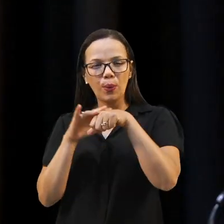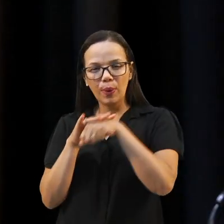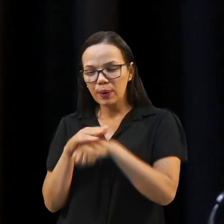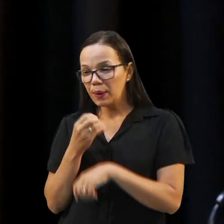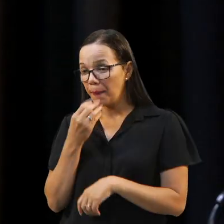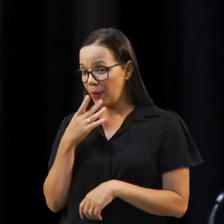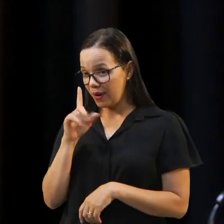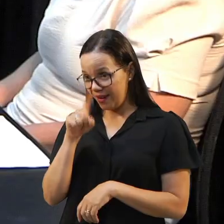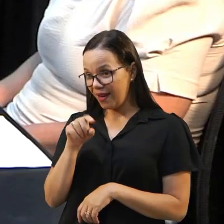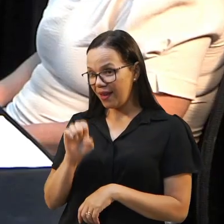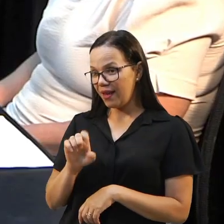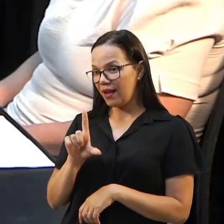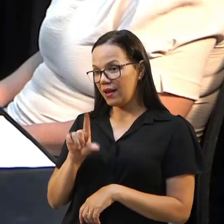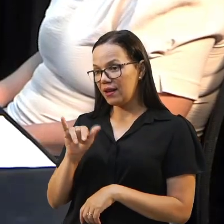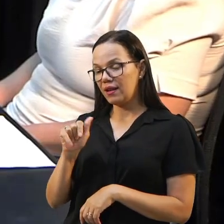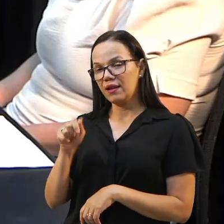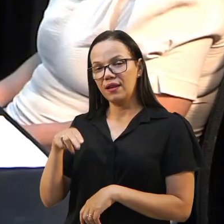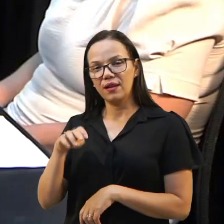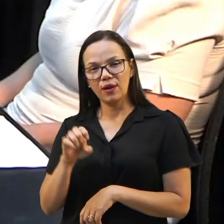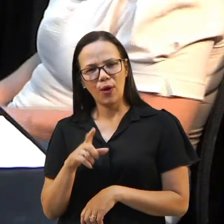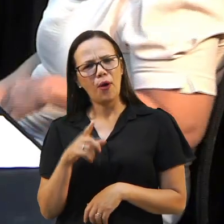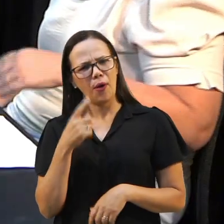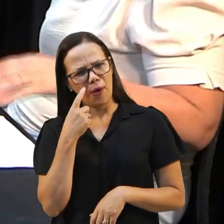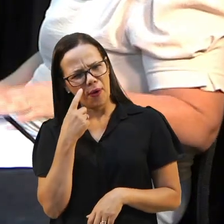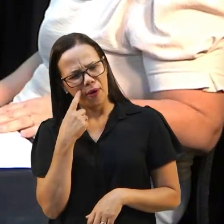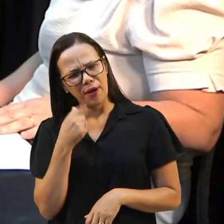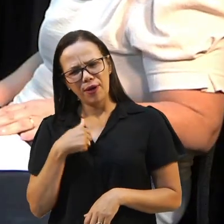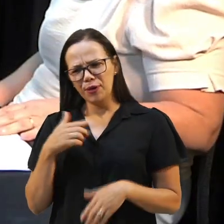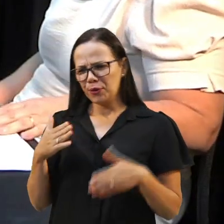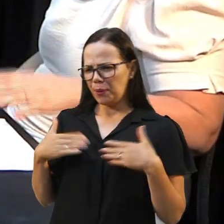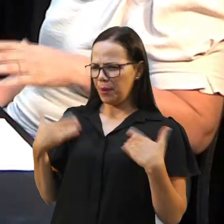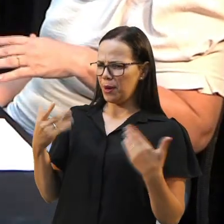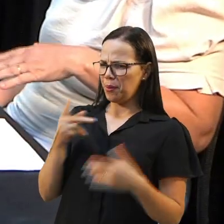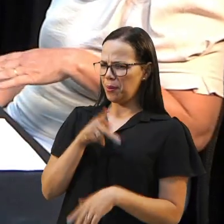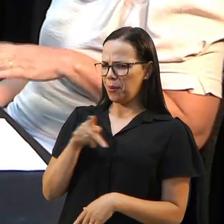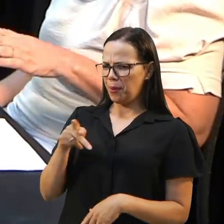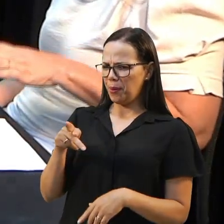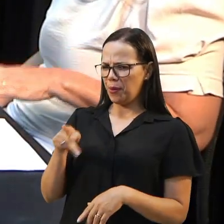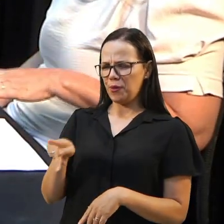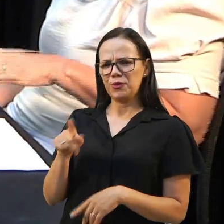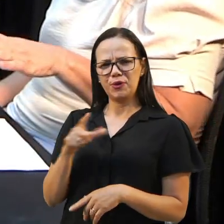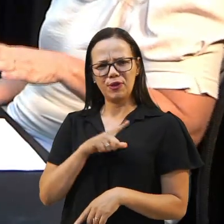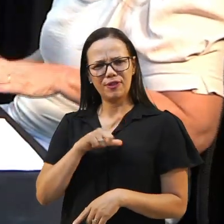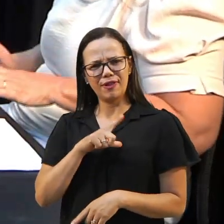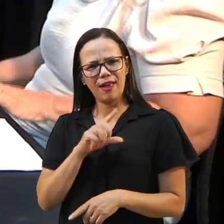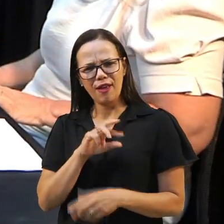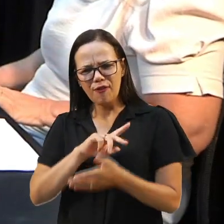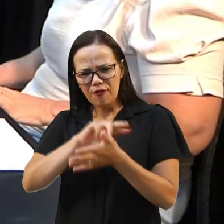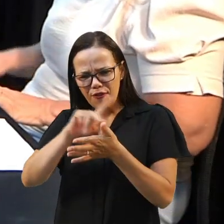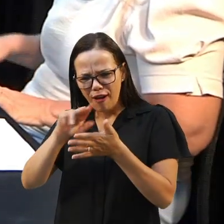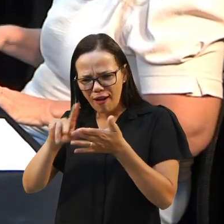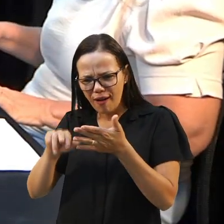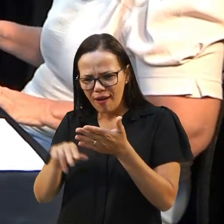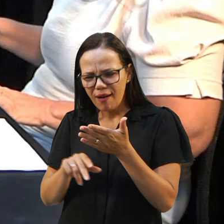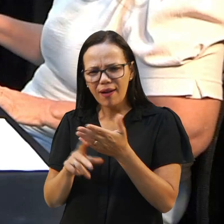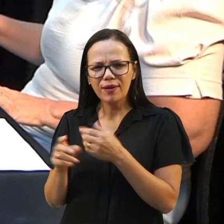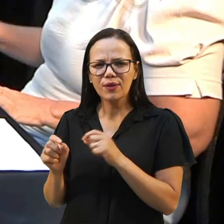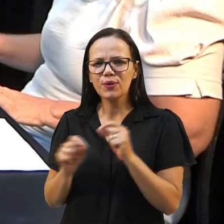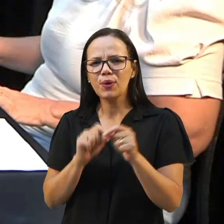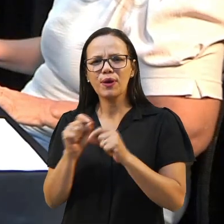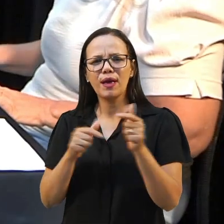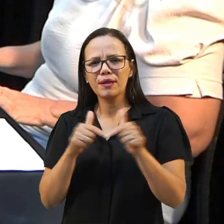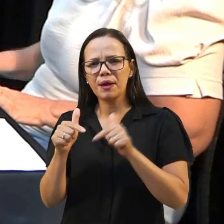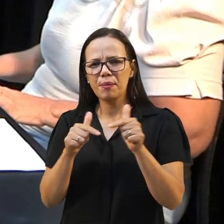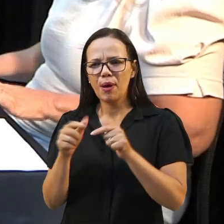Né, Eliane? Olha, eu estou surpresa aqui, até porque o professor tem várias vertentes, né? Universidade, Grupo Luta